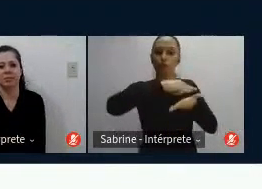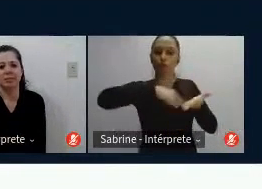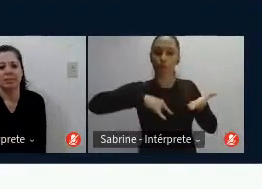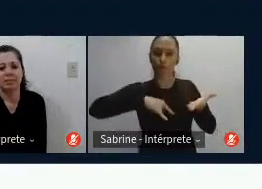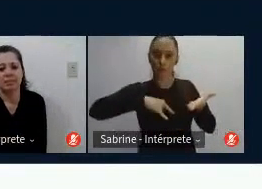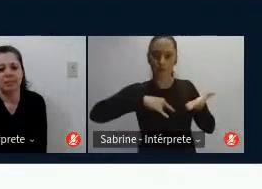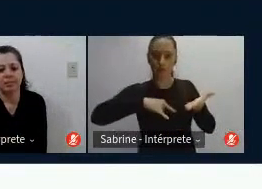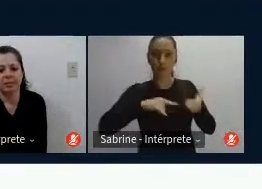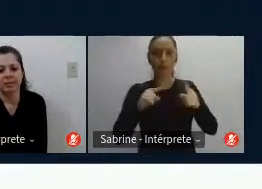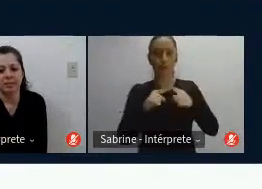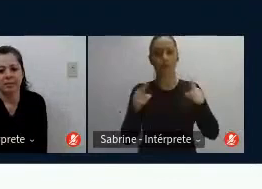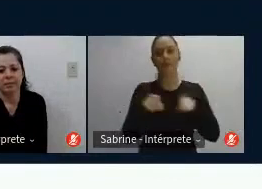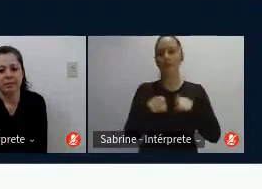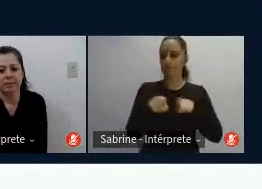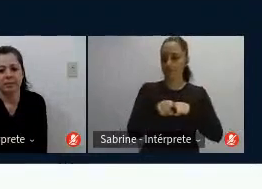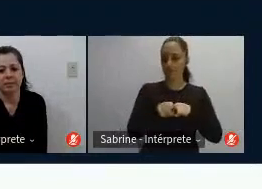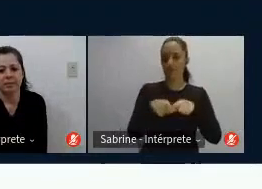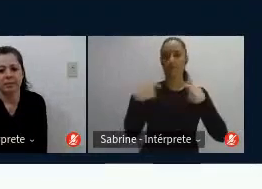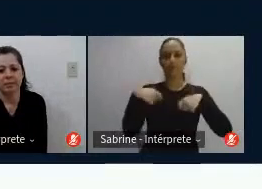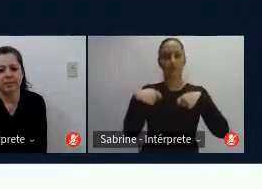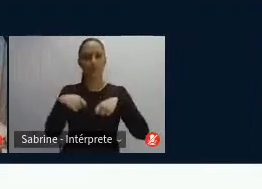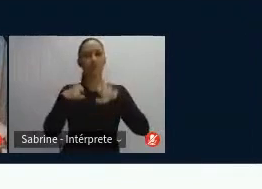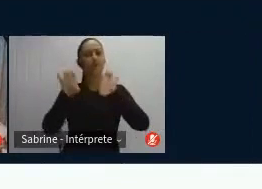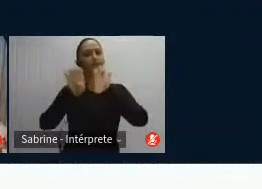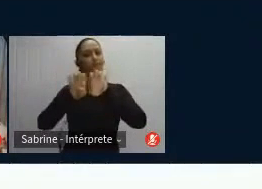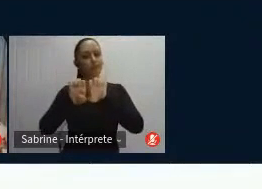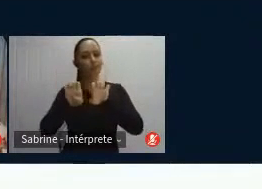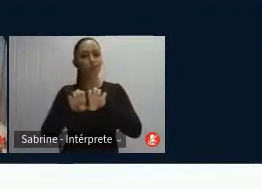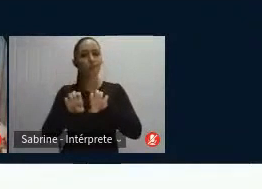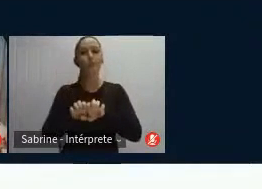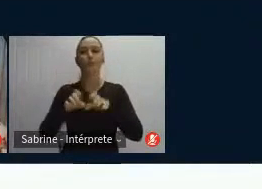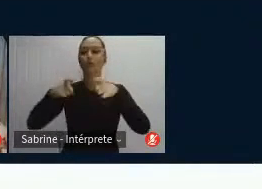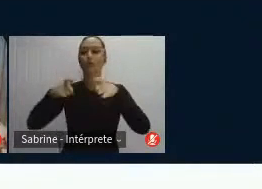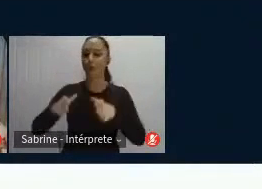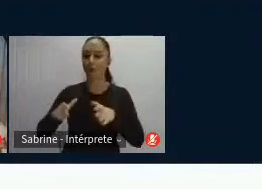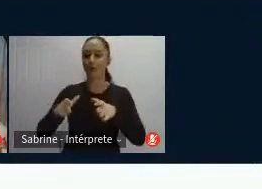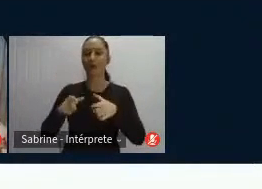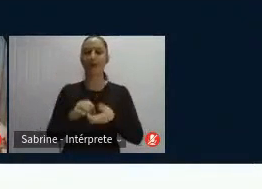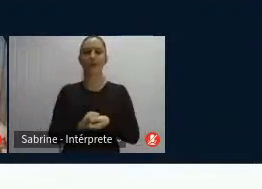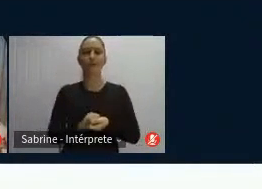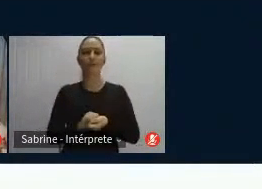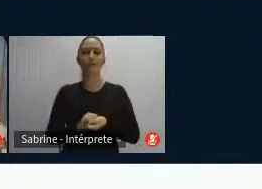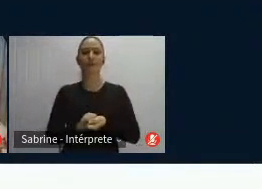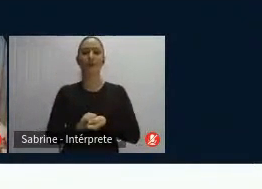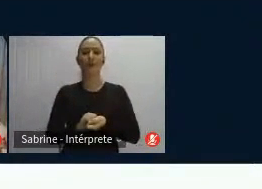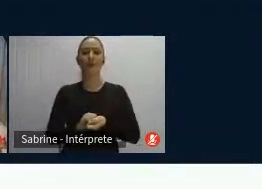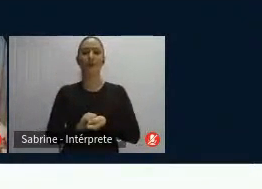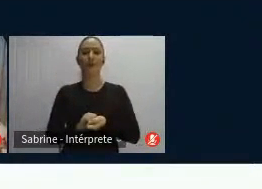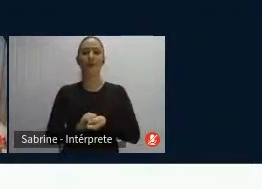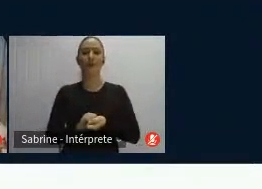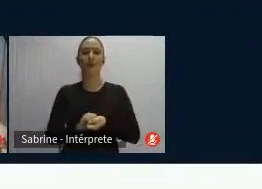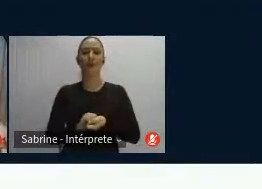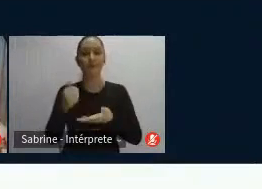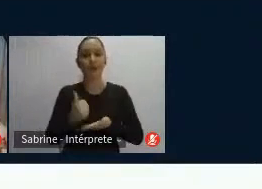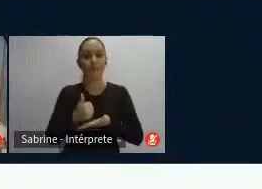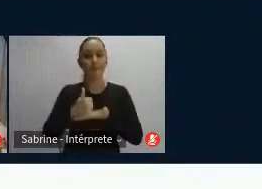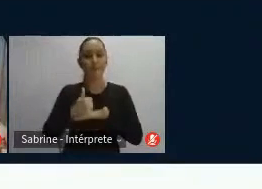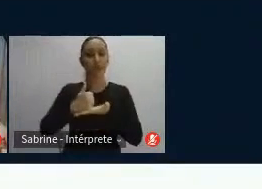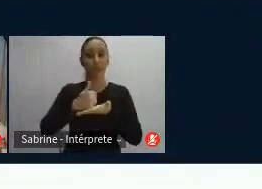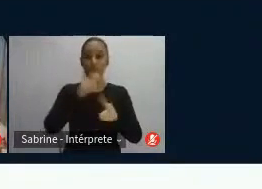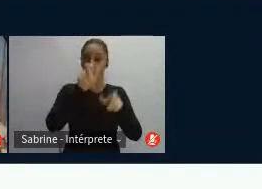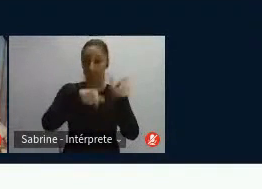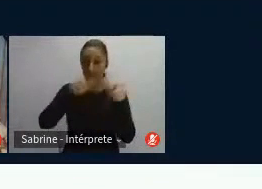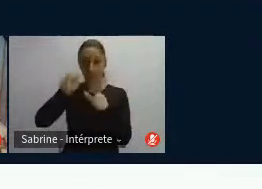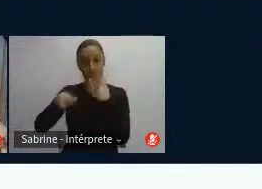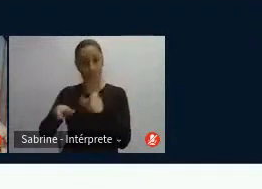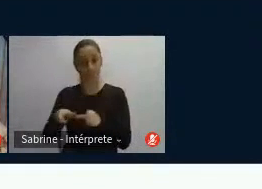estrutura material, espaço físico, recursos humanos, né? A gente sabe que a gente está numa época em que né, temos